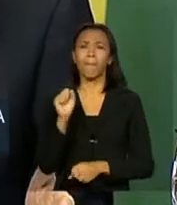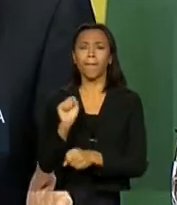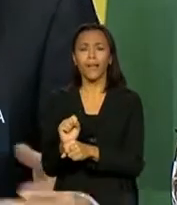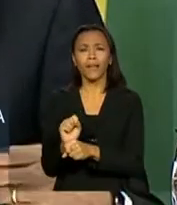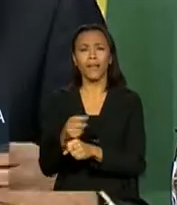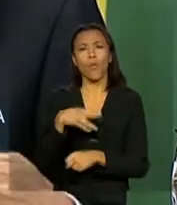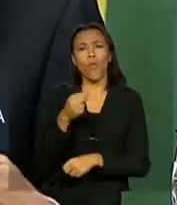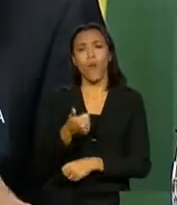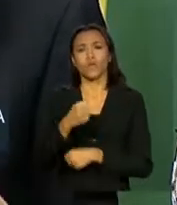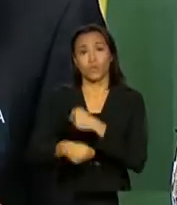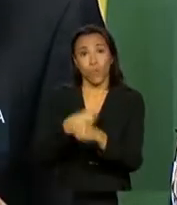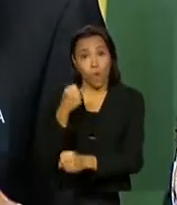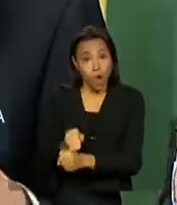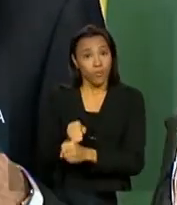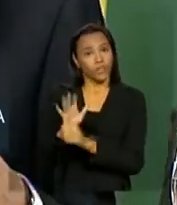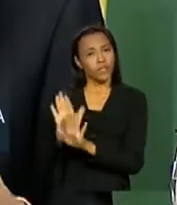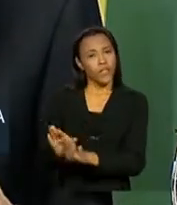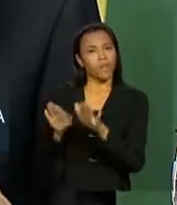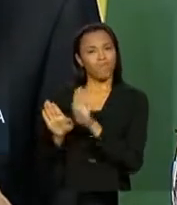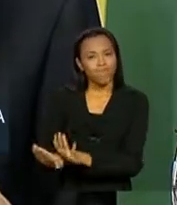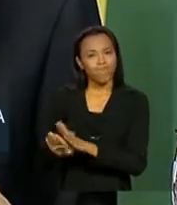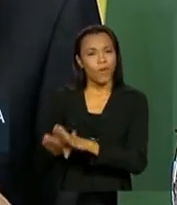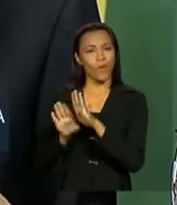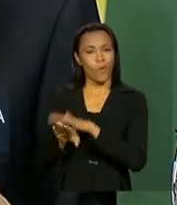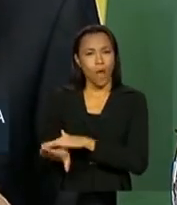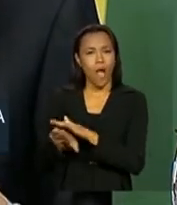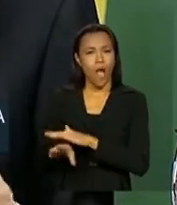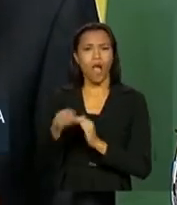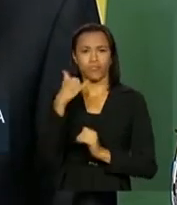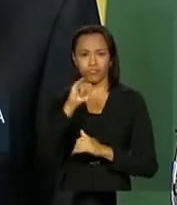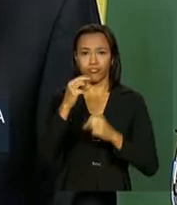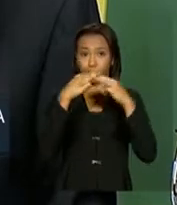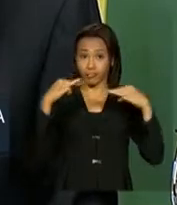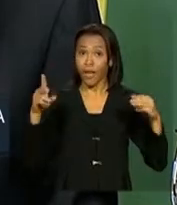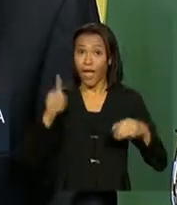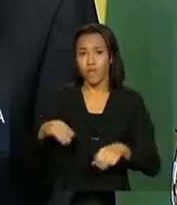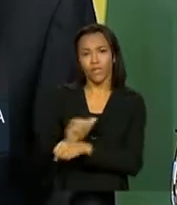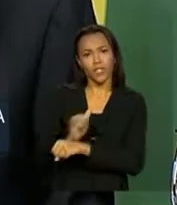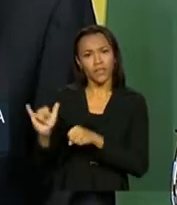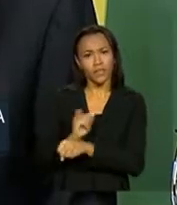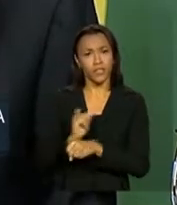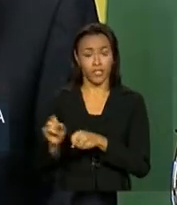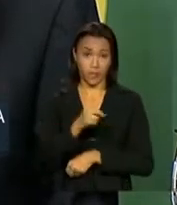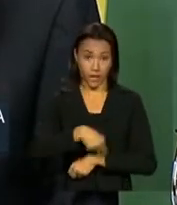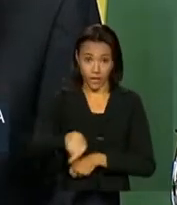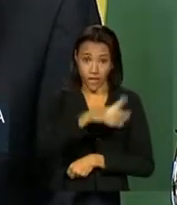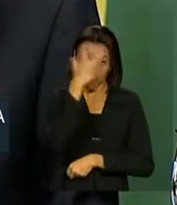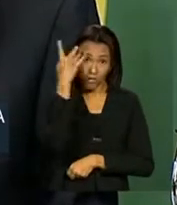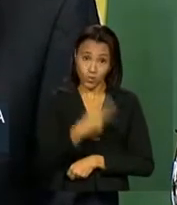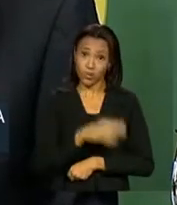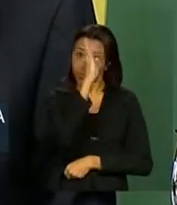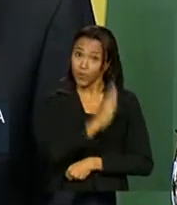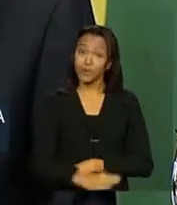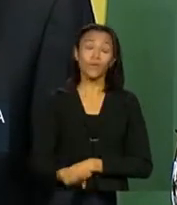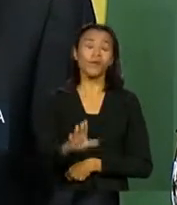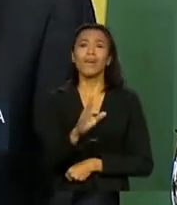inteiro, como uma espécie de reserva estratégica para que os brasileiros não sejam